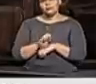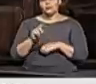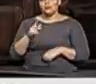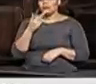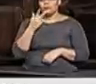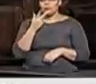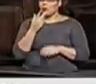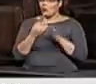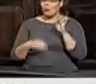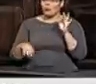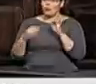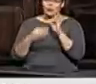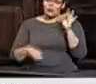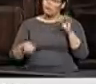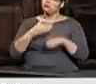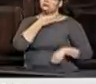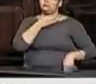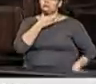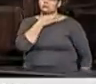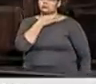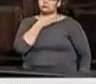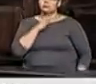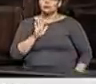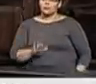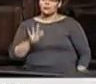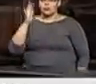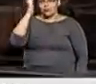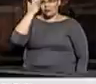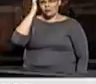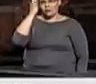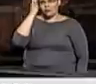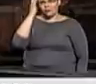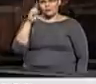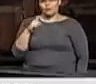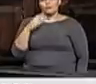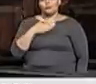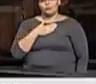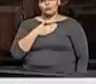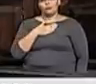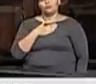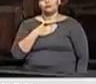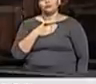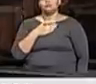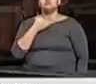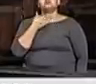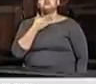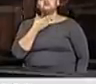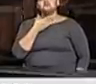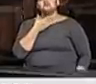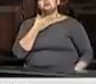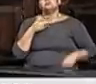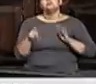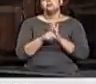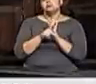Ele falou muito em crise, mas acho que é porque gostava da sua própria voz.